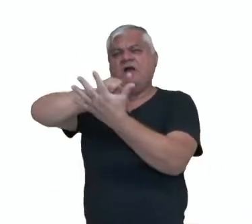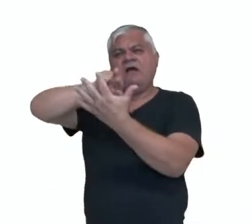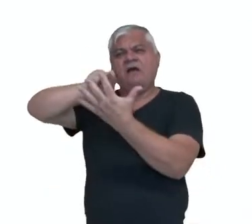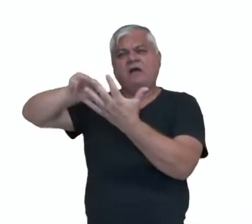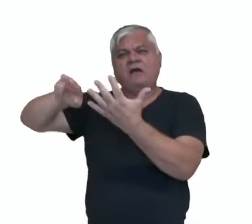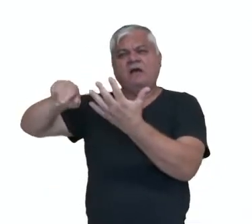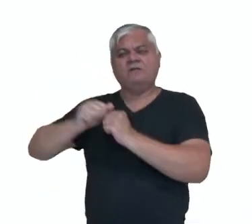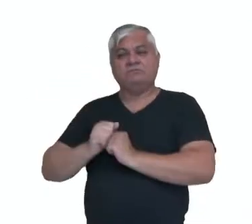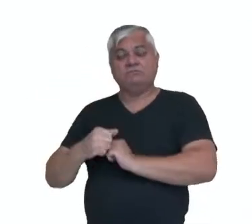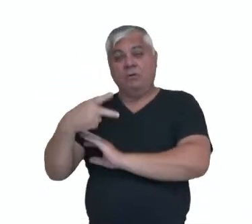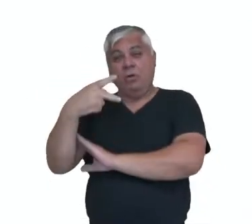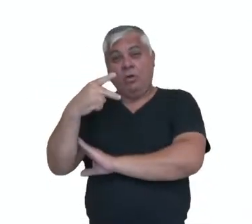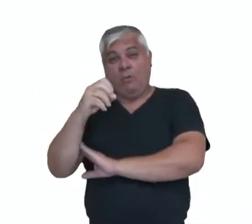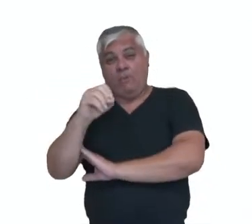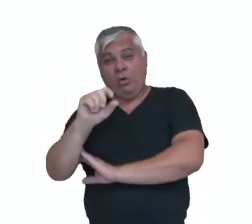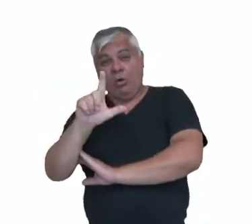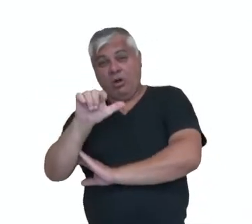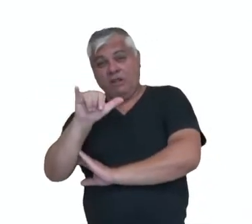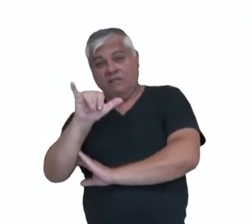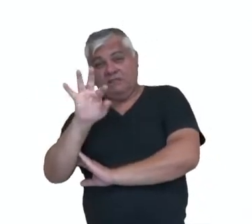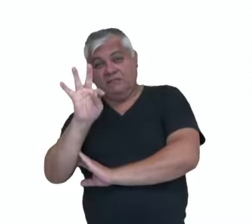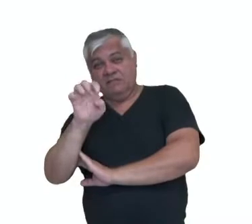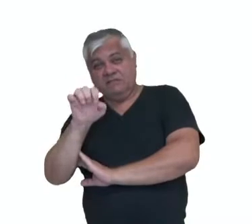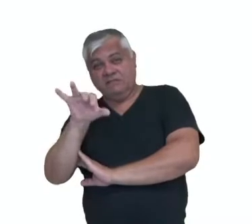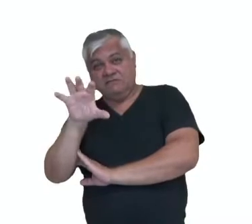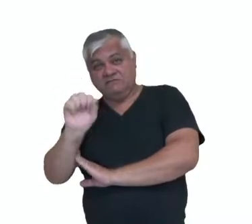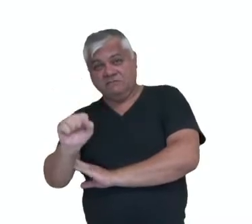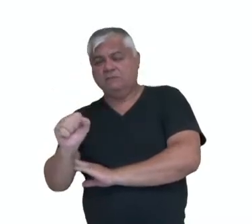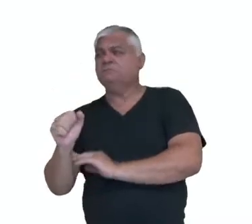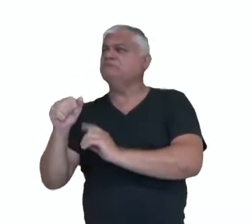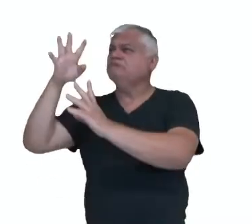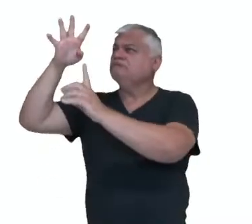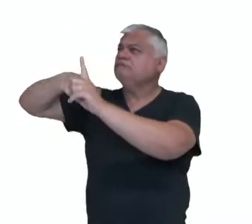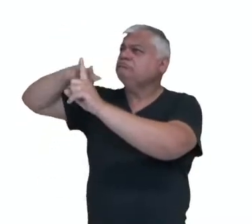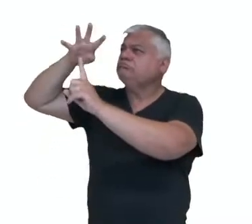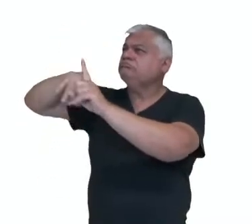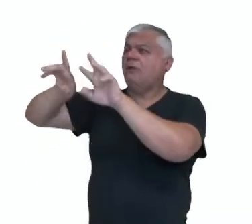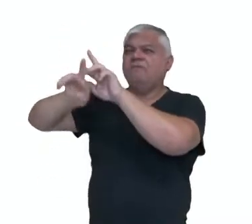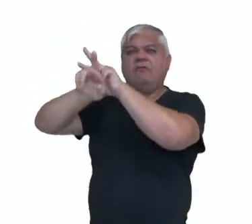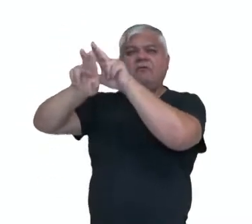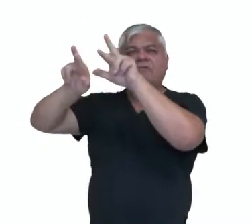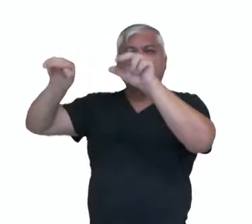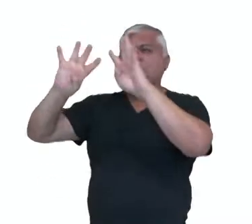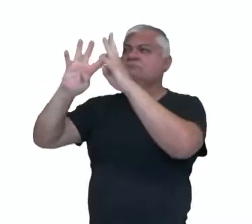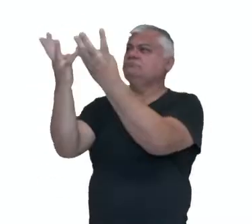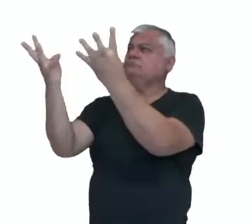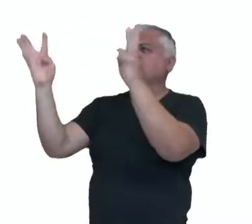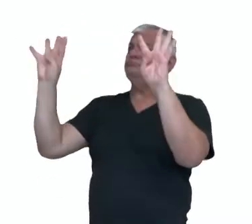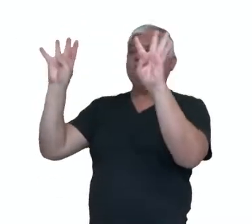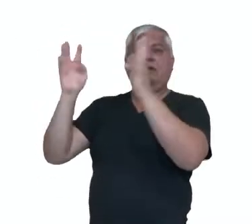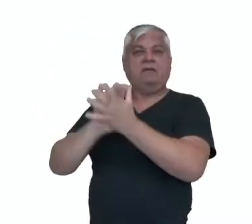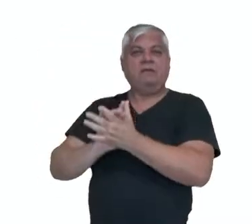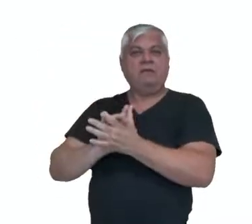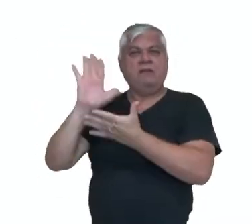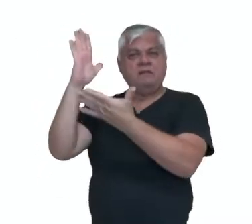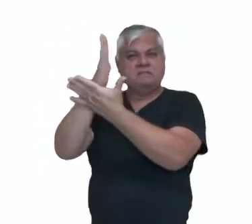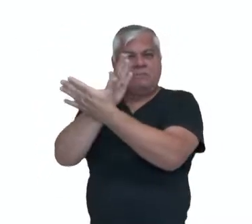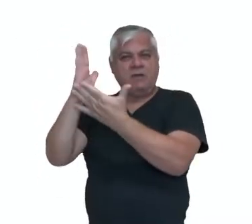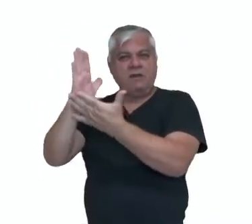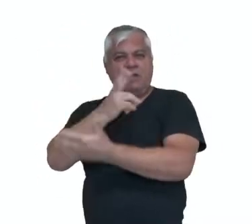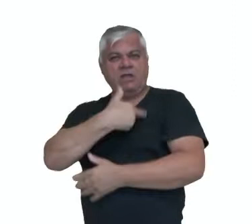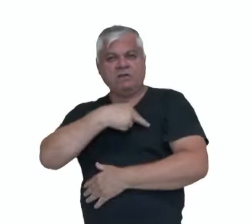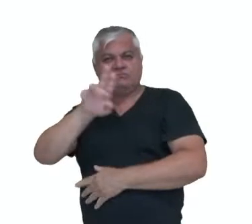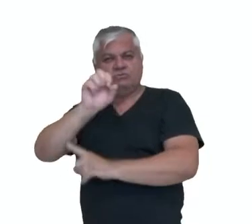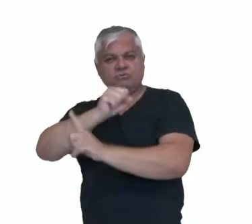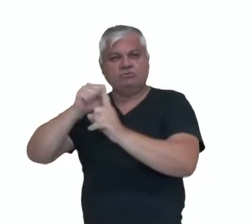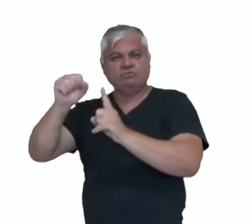portanto, politeístas. Não tinha muita oposição, né, nem separação nítida entre o religioso e o